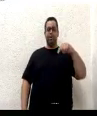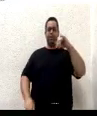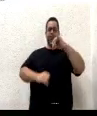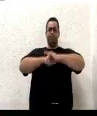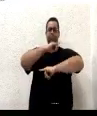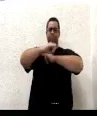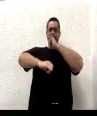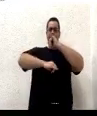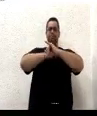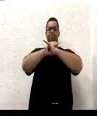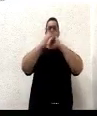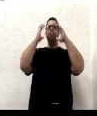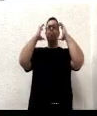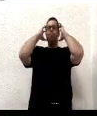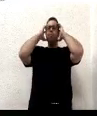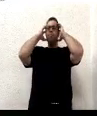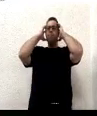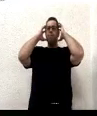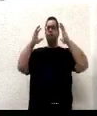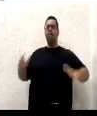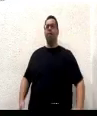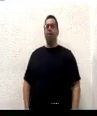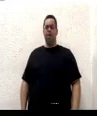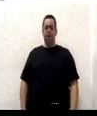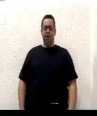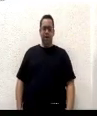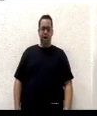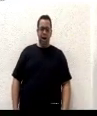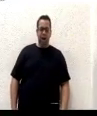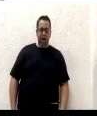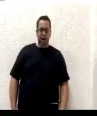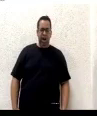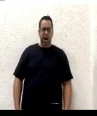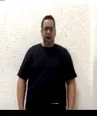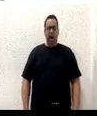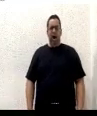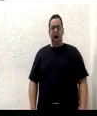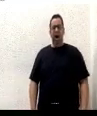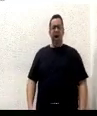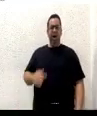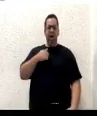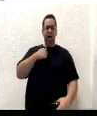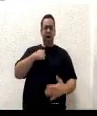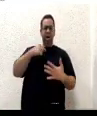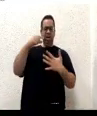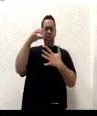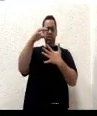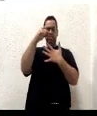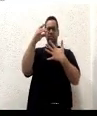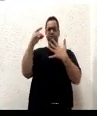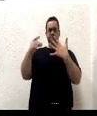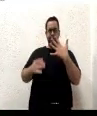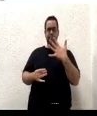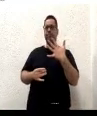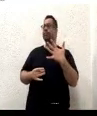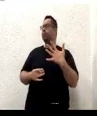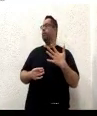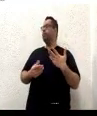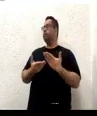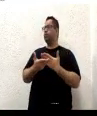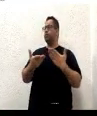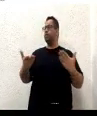Rádio Veracruz. Eu quero pontuar algumas coisinhas aqui, que no ano